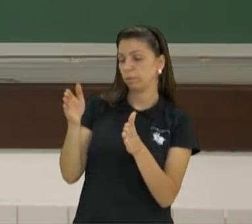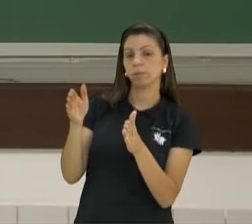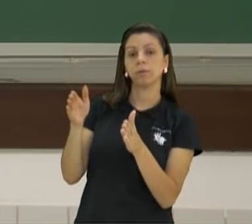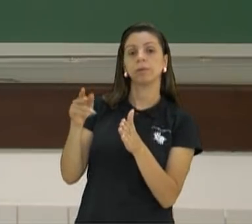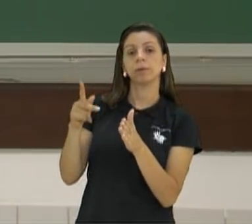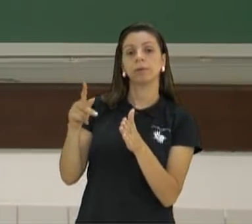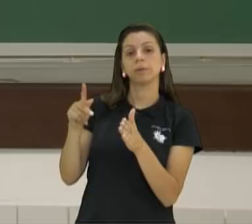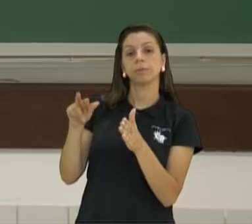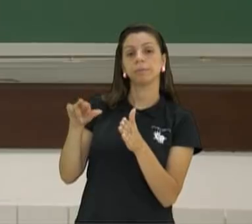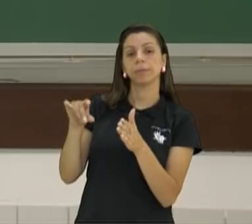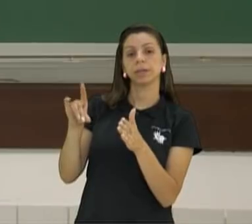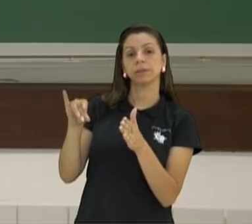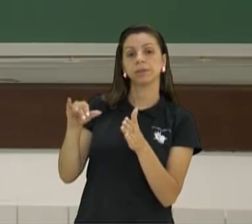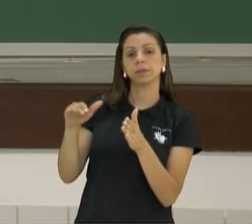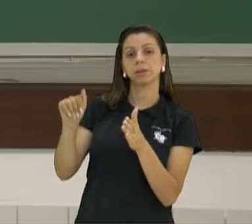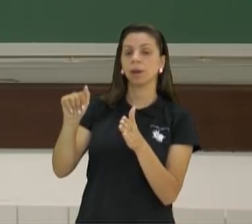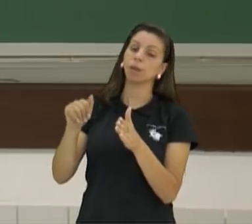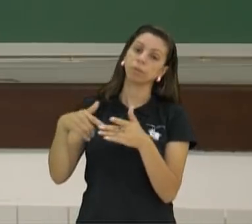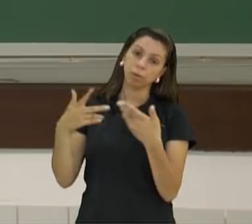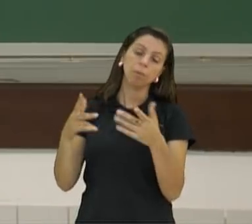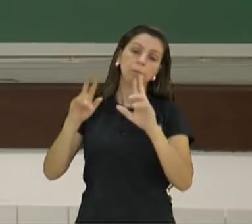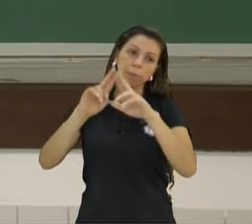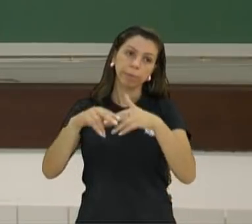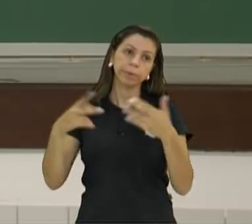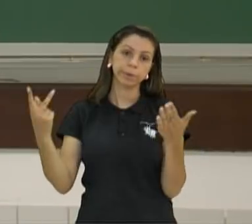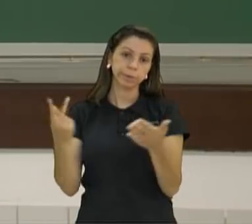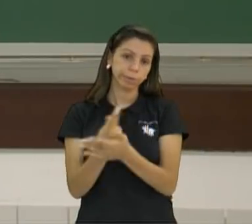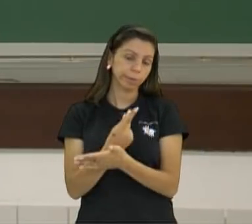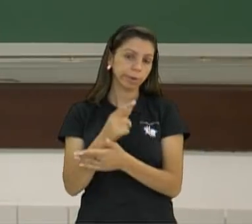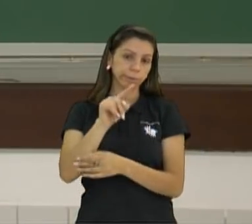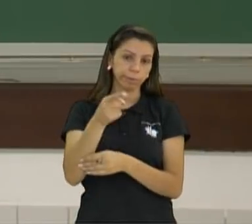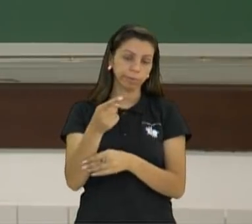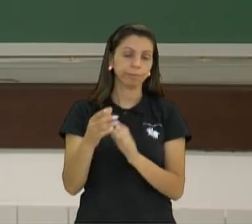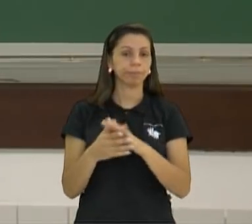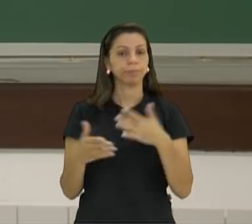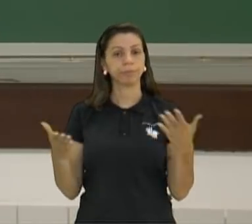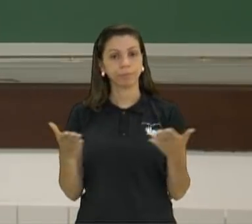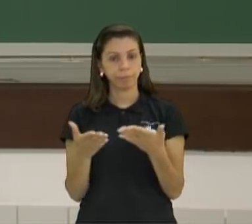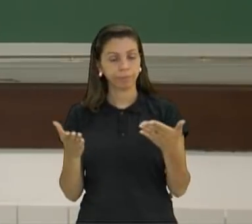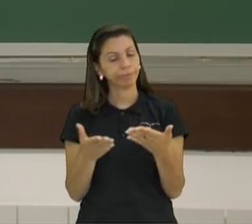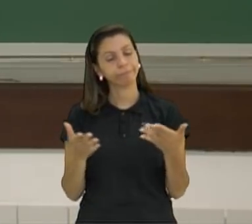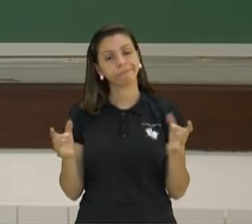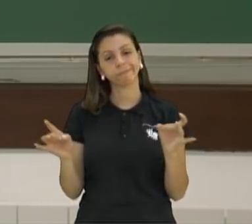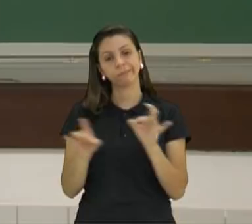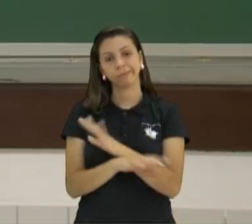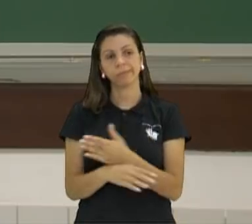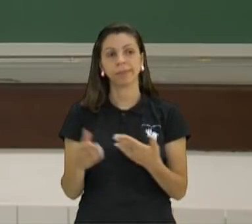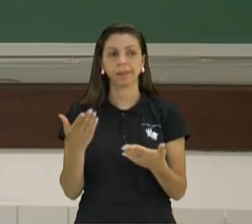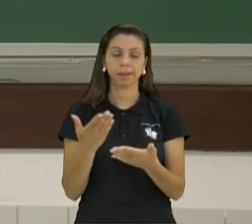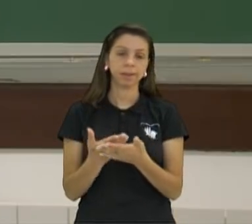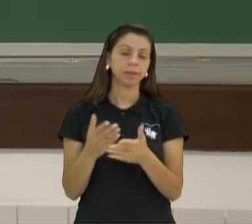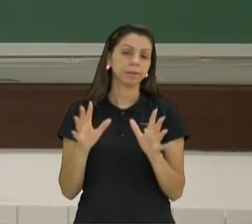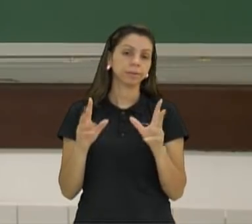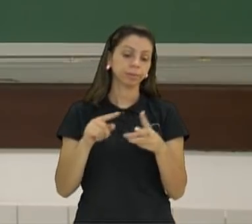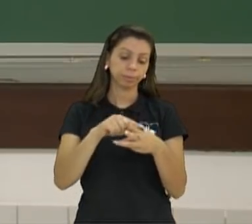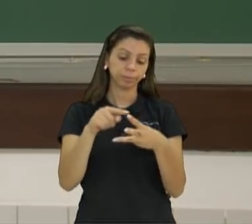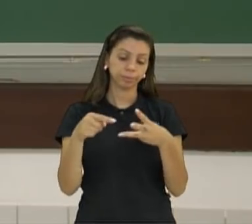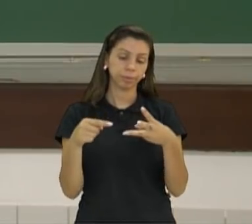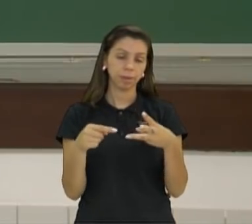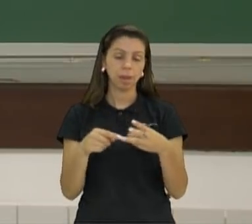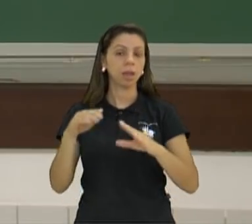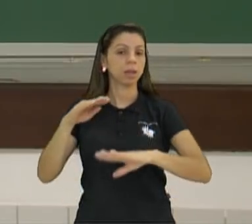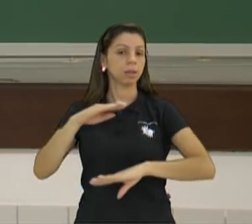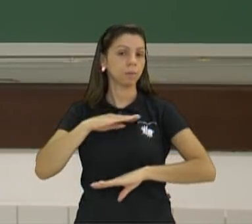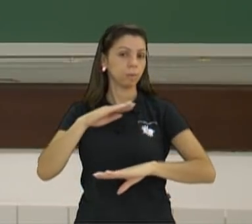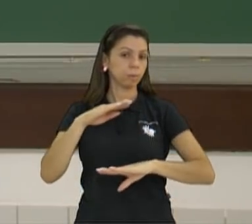está sendo usada adequadamente. Ok, pessoal? Pessoal, a nossa aula está terminando por aqui. Nós vimos 3 casos de